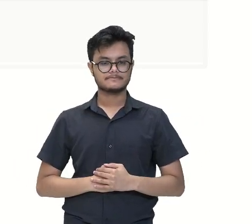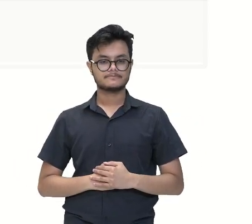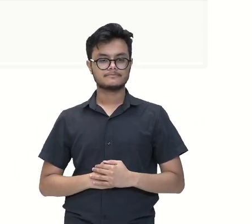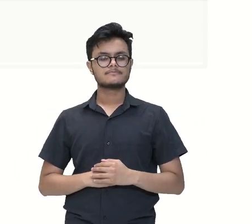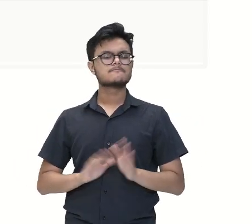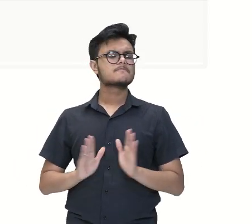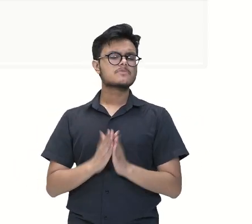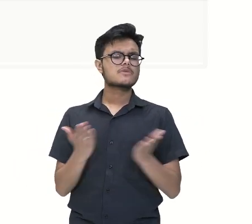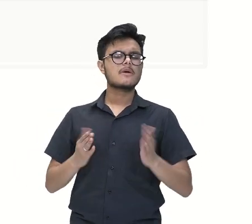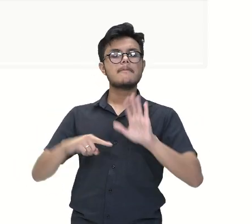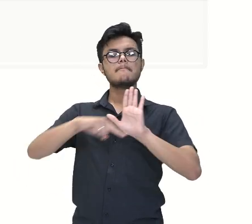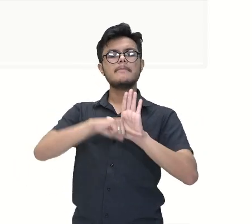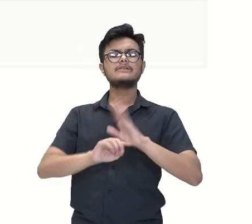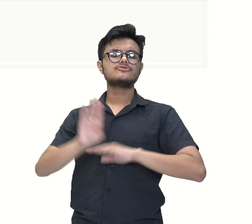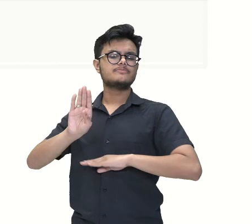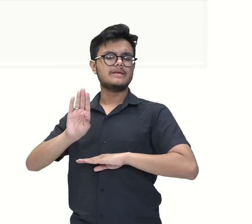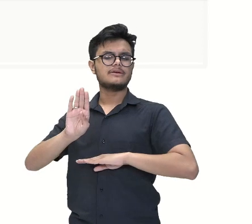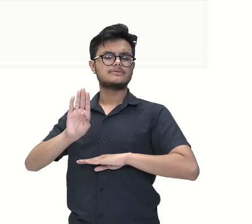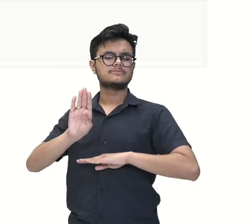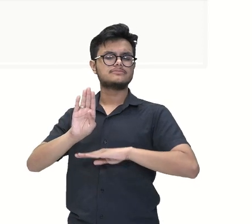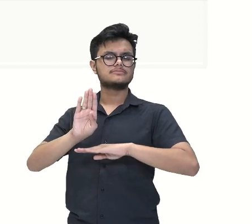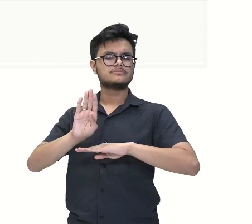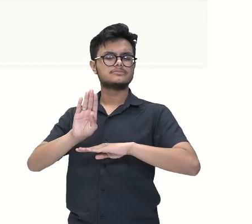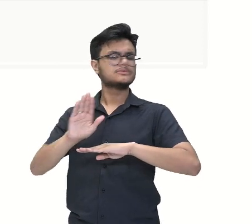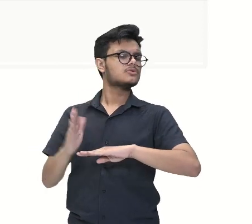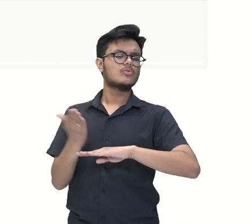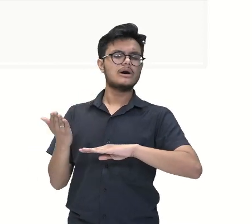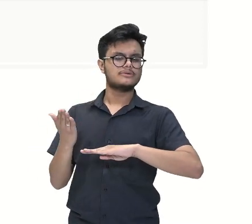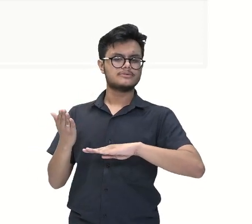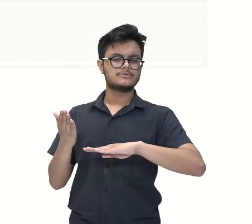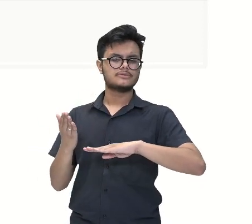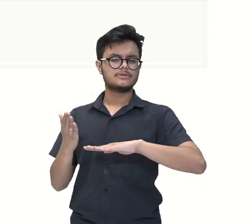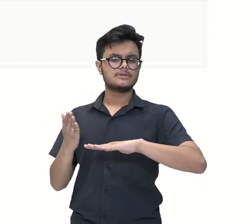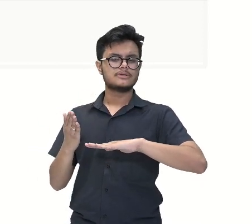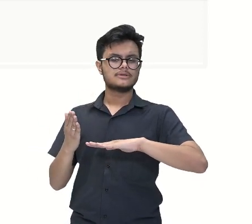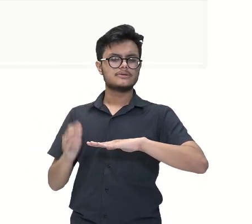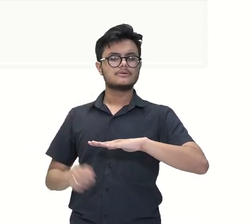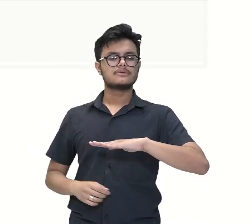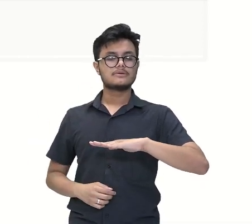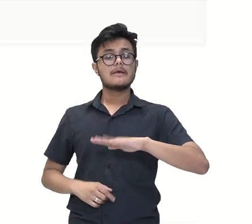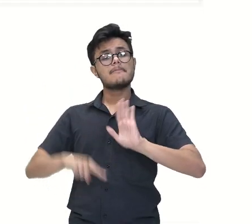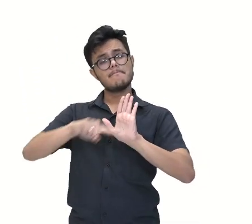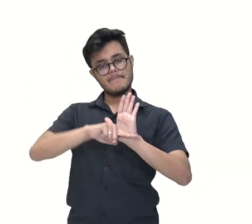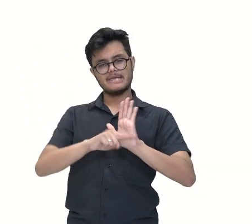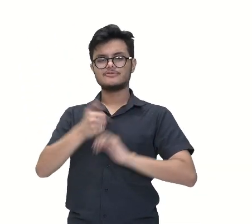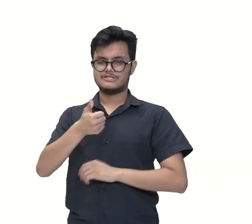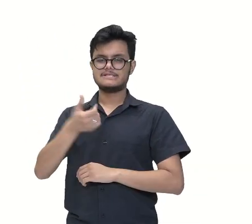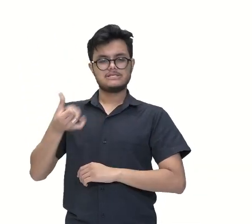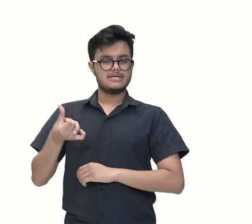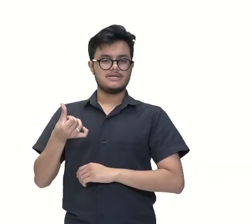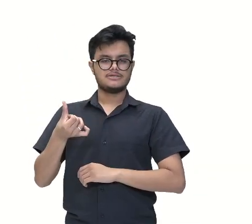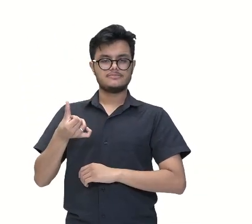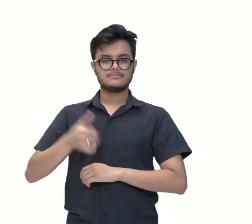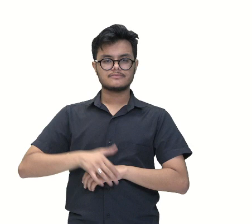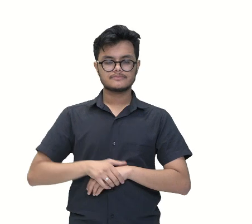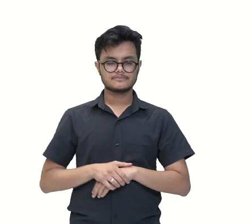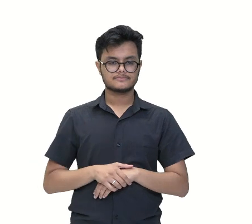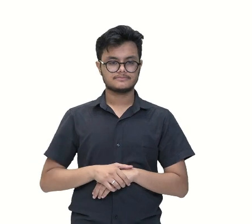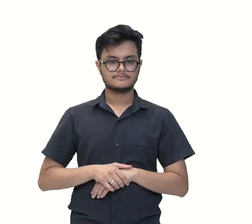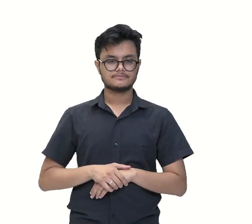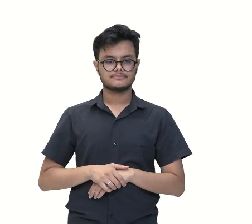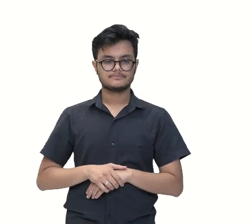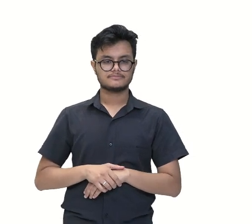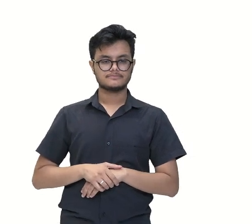Quanto vale o coeficiente b? O coeficiente b é menos 16. Então, no lugar aqui de